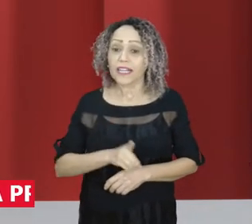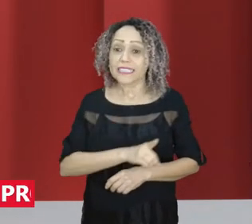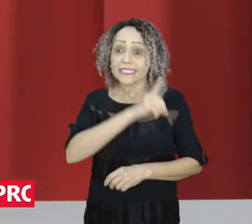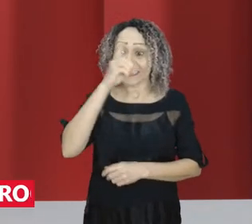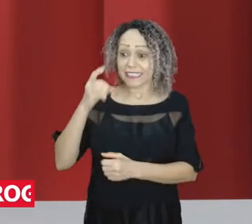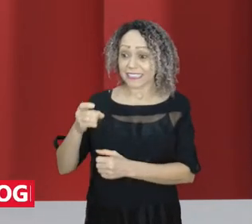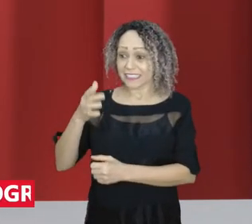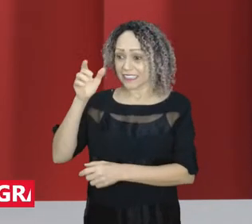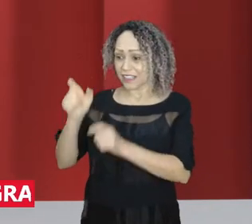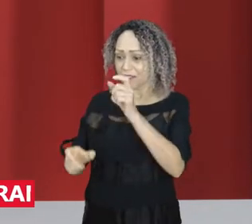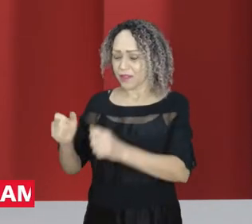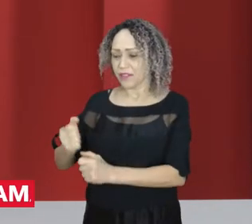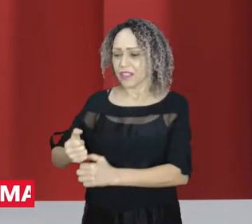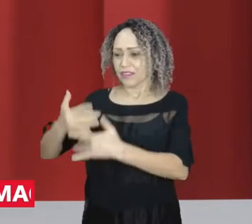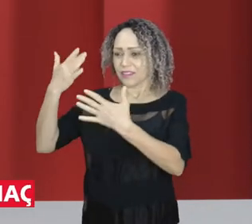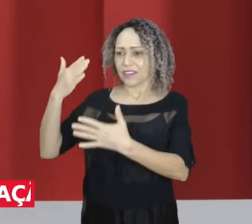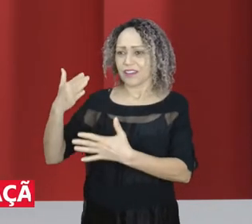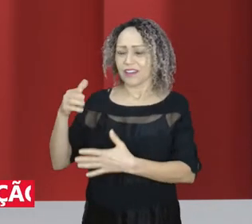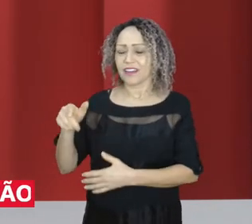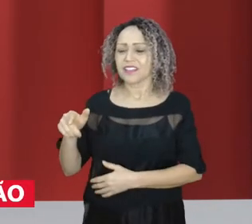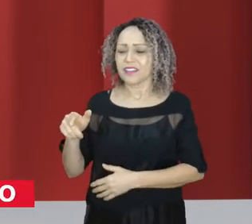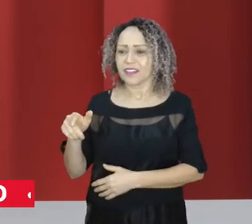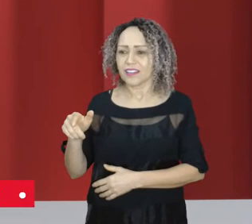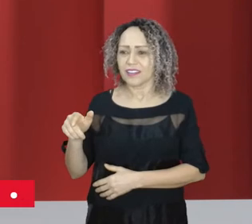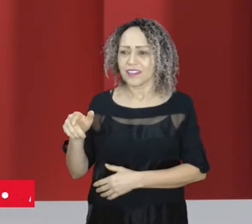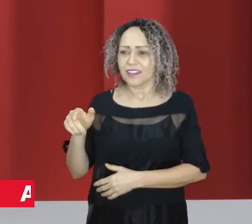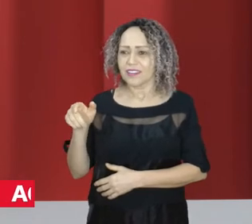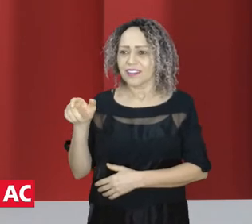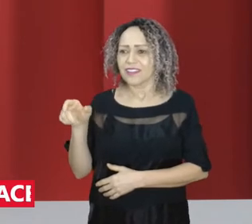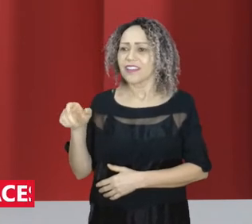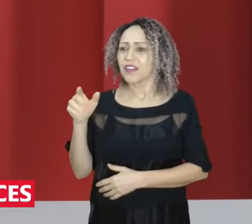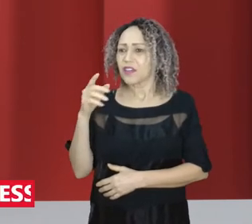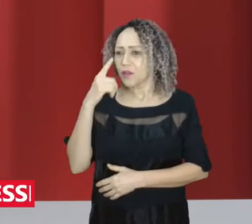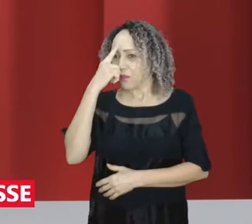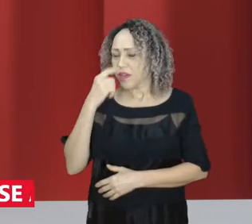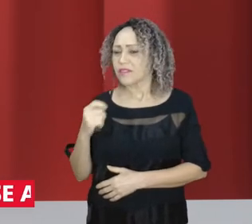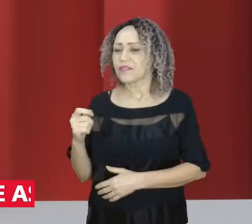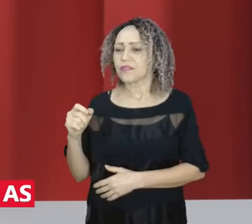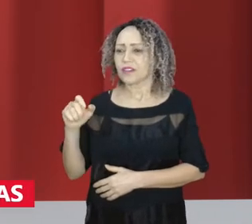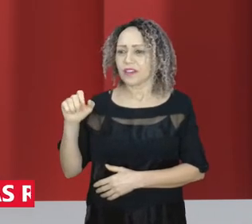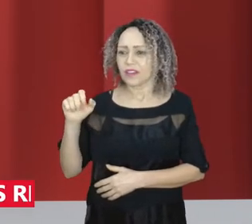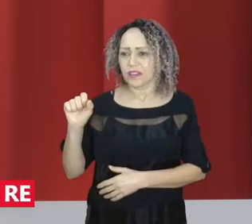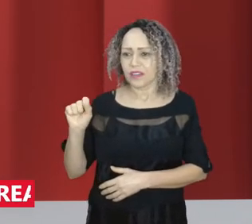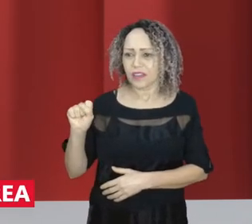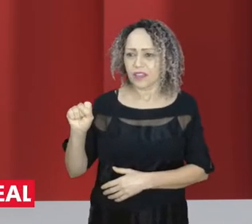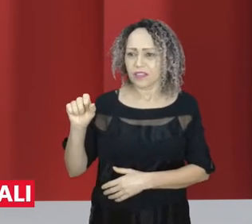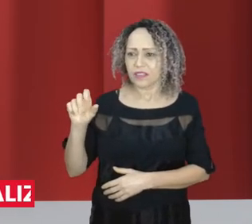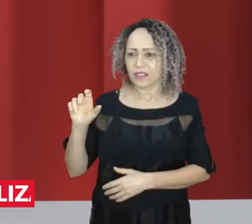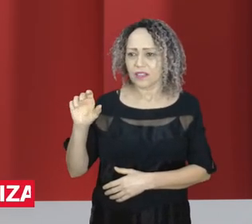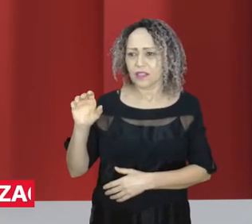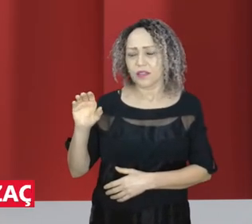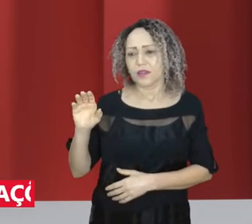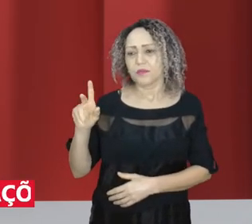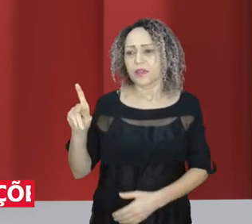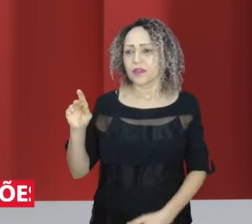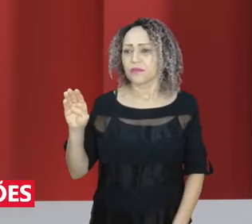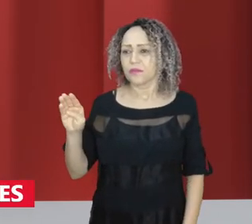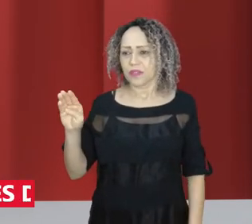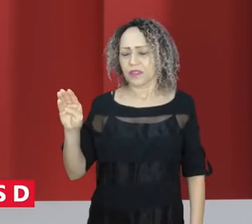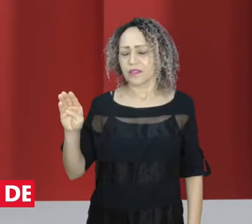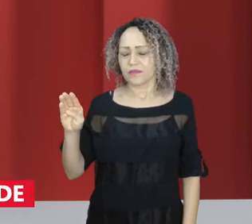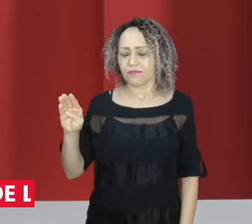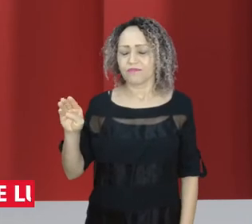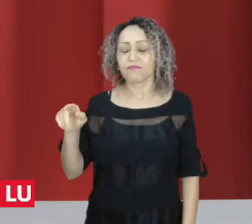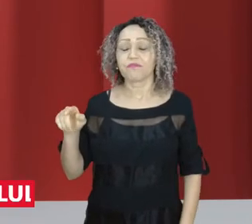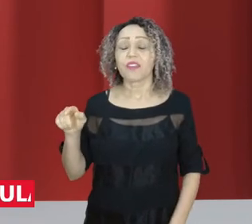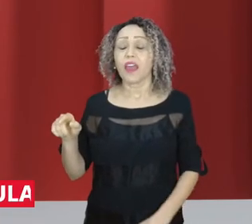STV Brasil, que você nunca coloca seu nome aqui. Coloca seu nome aqui pra gente, ó. Ele é de São José dos Campos, interior,